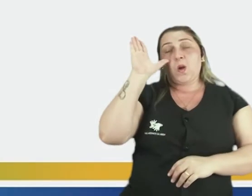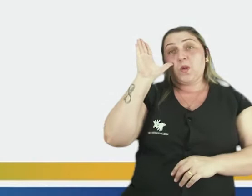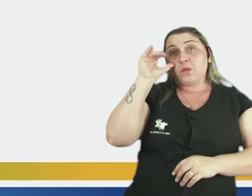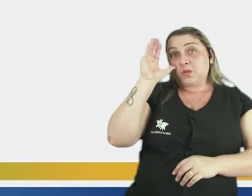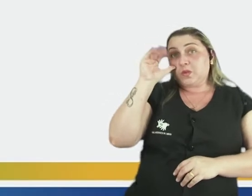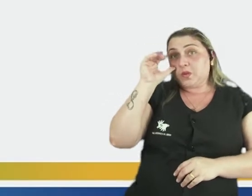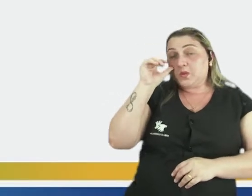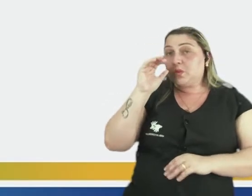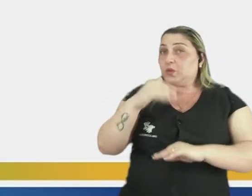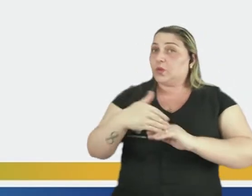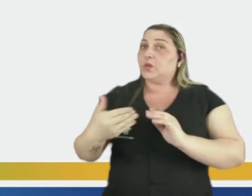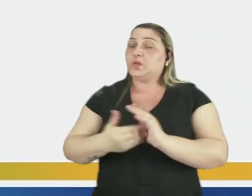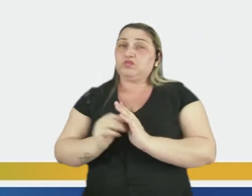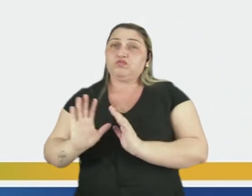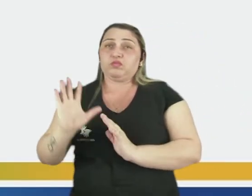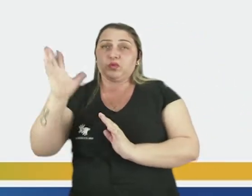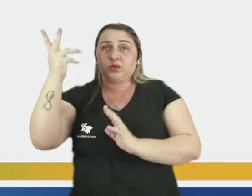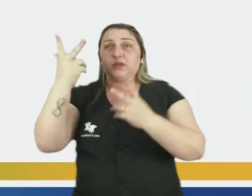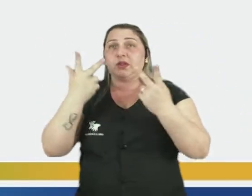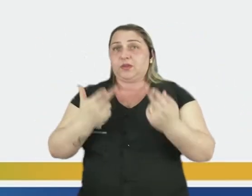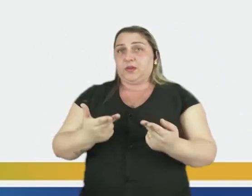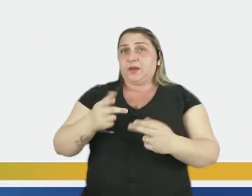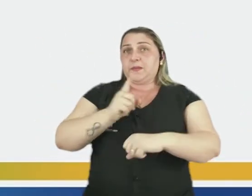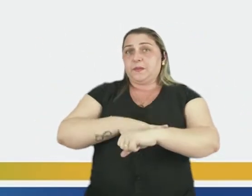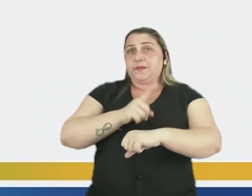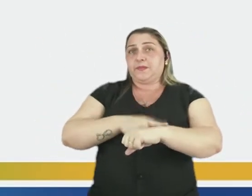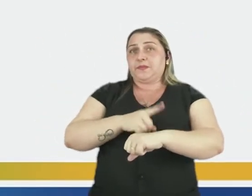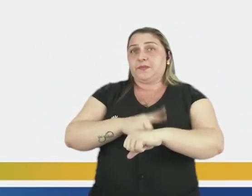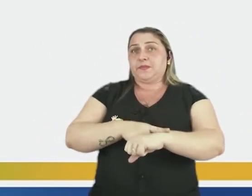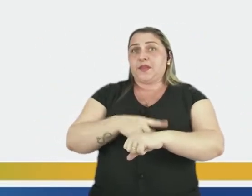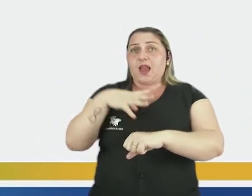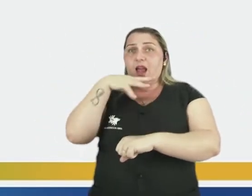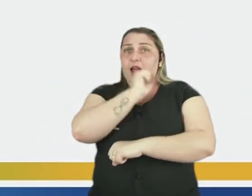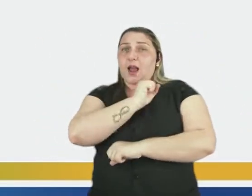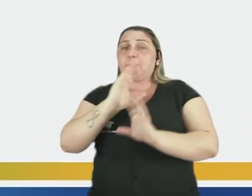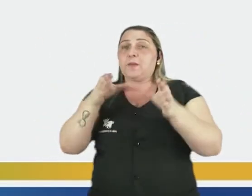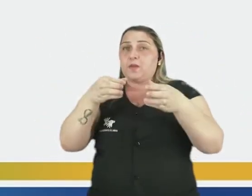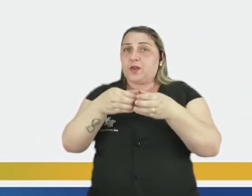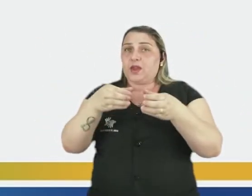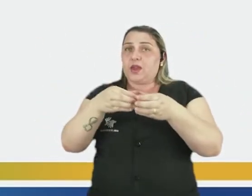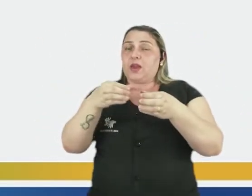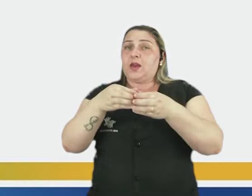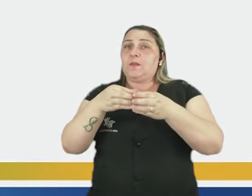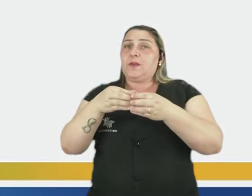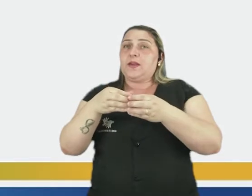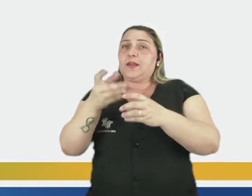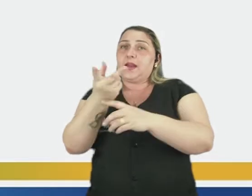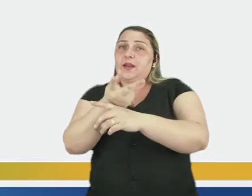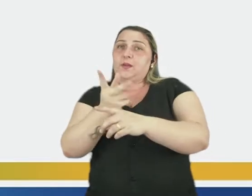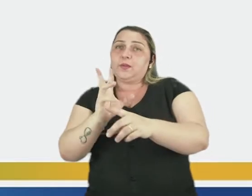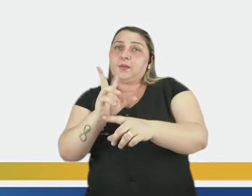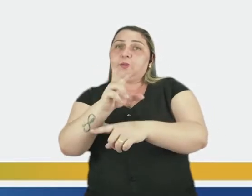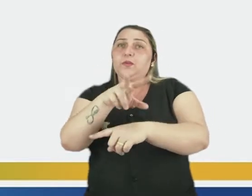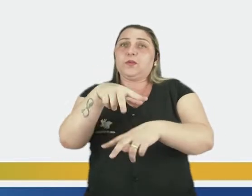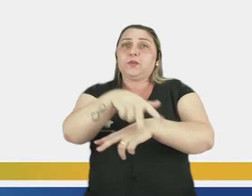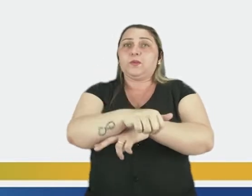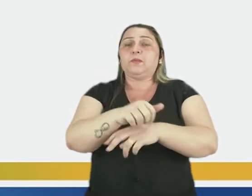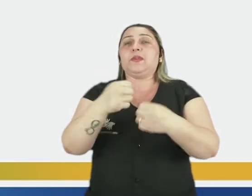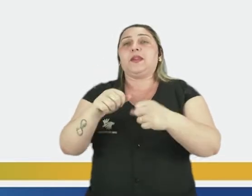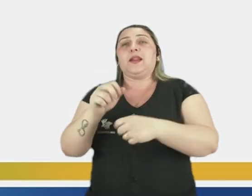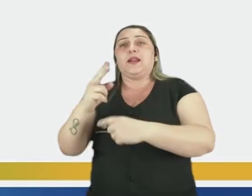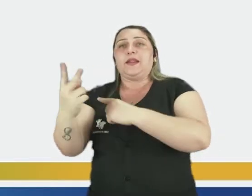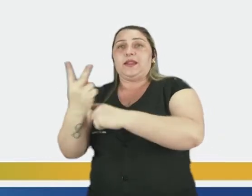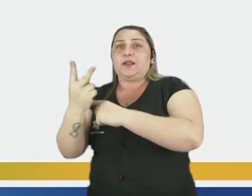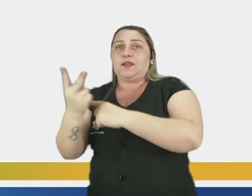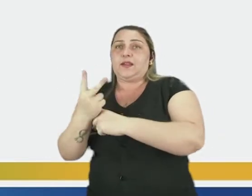é que tudo isso pode ocorrer ao mesmo tempo. Num piscar de olhos, uma equipe que estava atacando passa a ter que se defender.